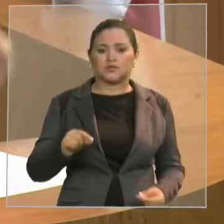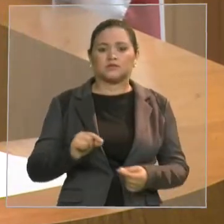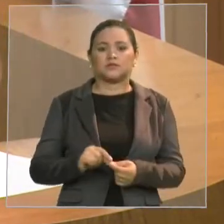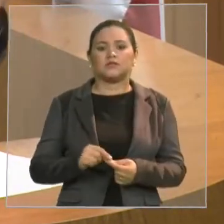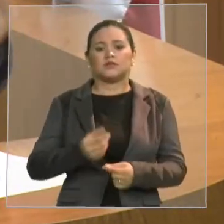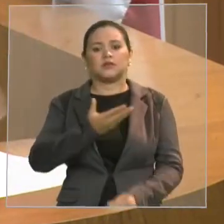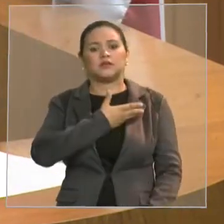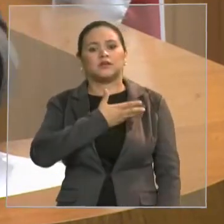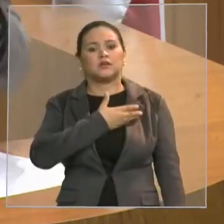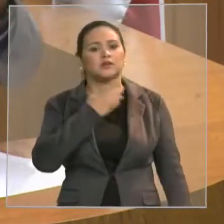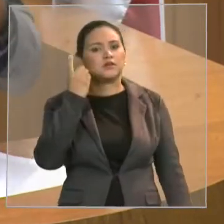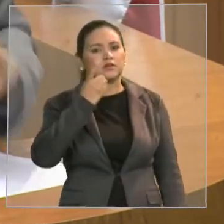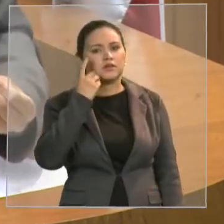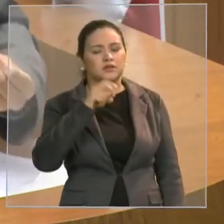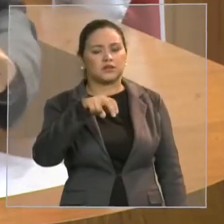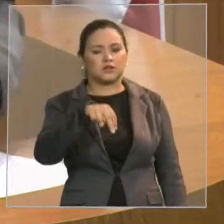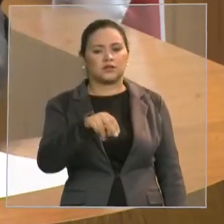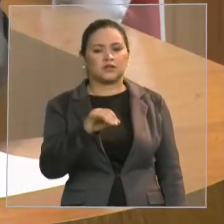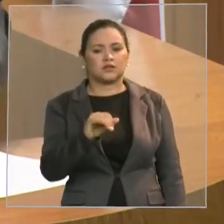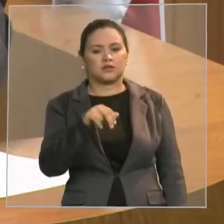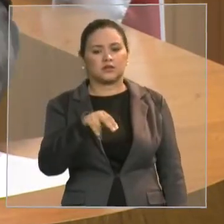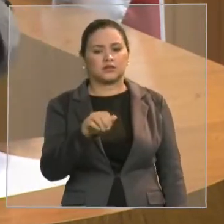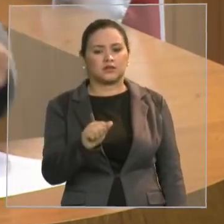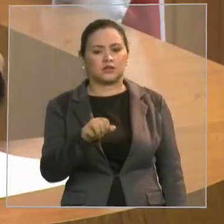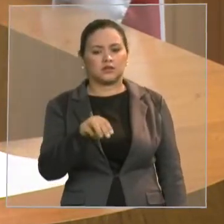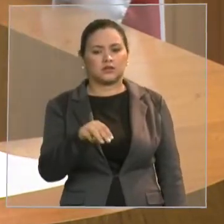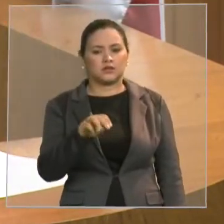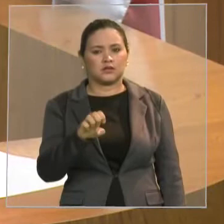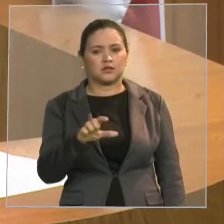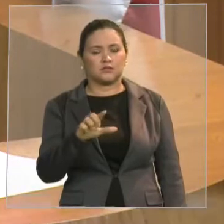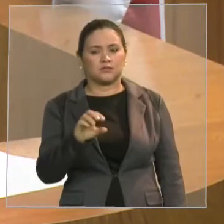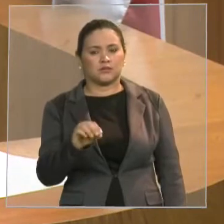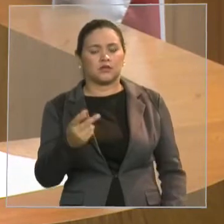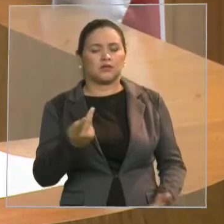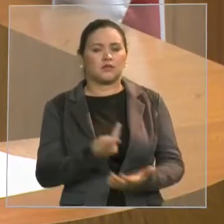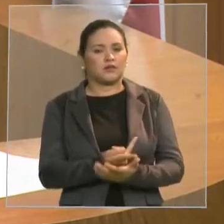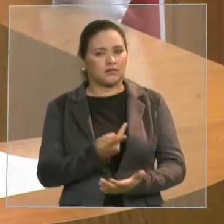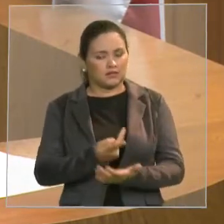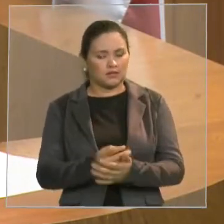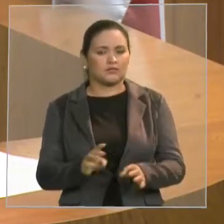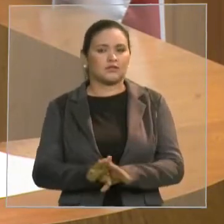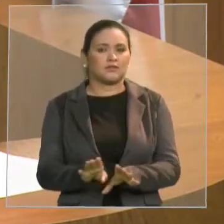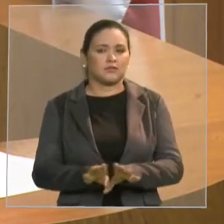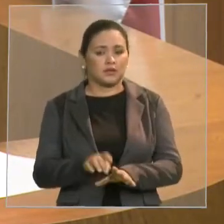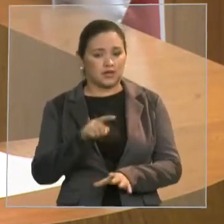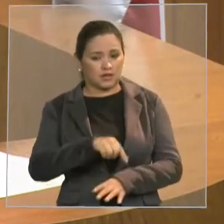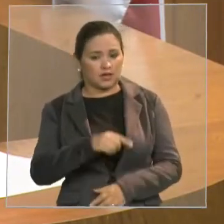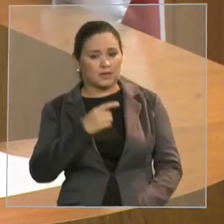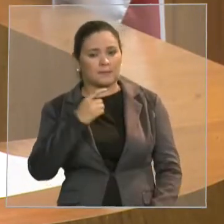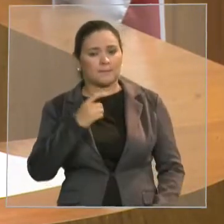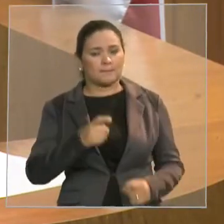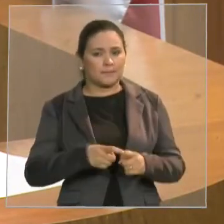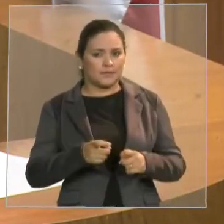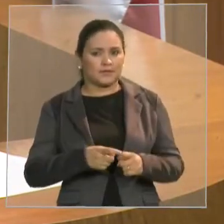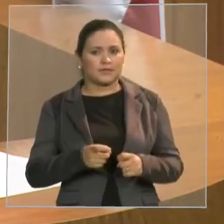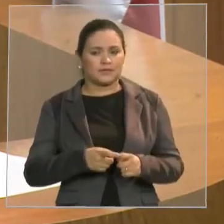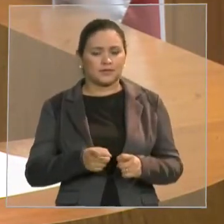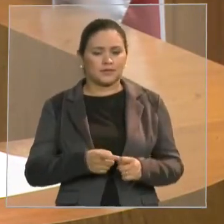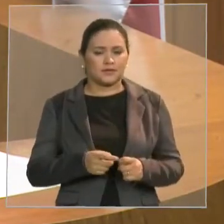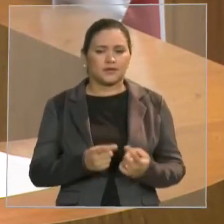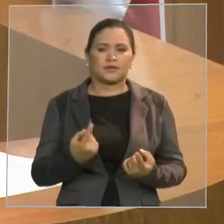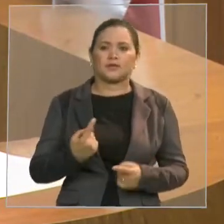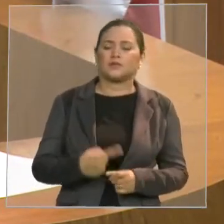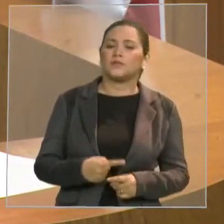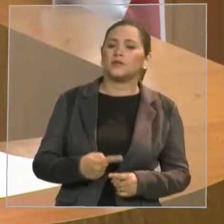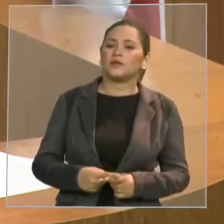colega deputada Nina Mello ao erro, que é médica, que deu a seguinte declaração: porque a ingestão